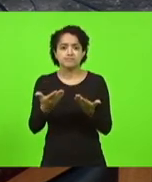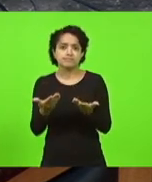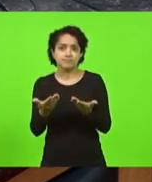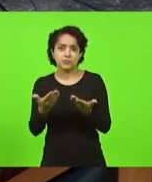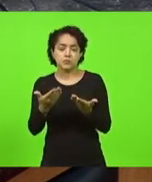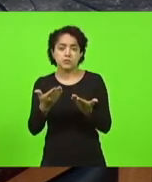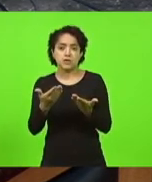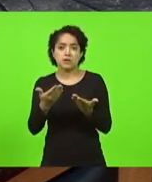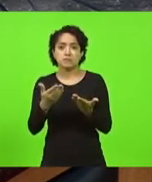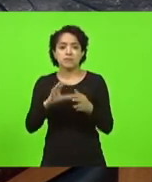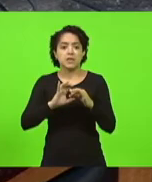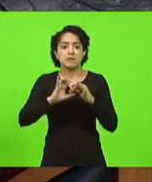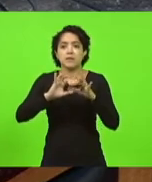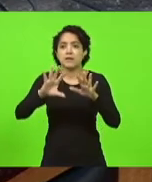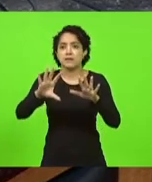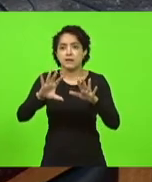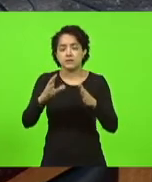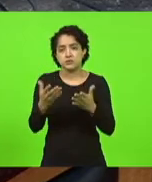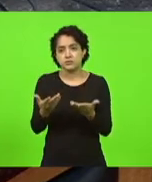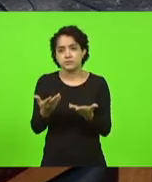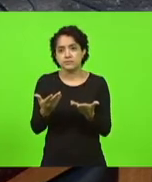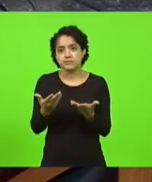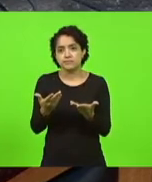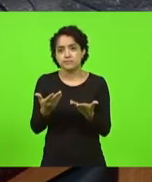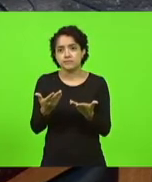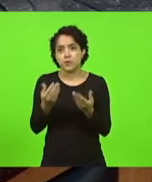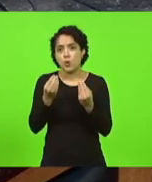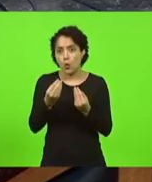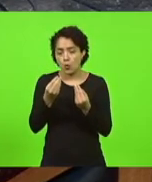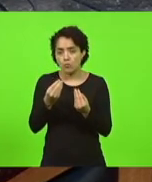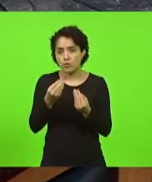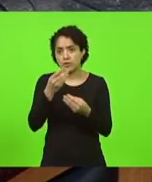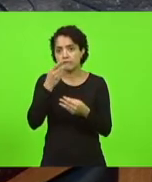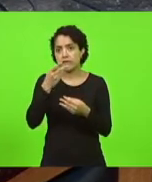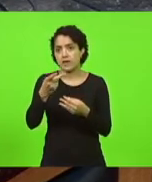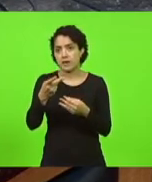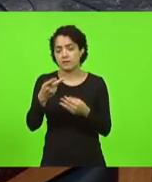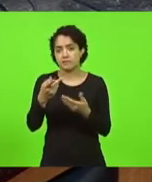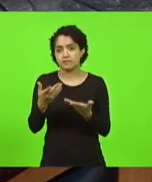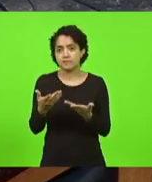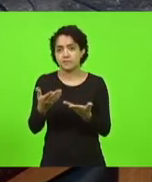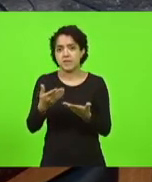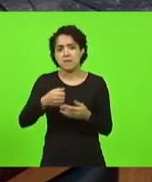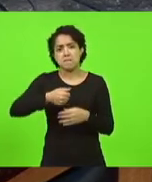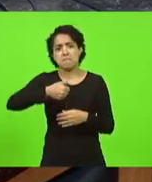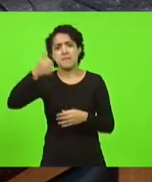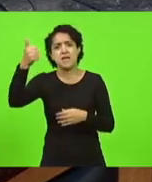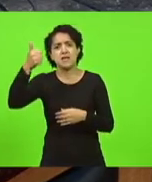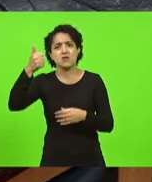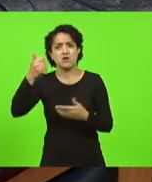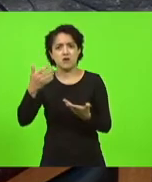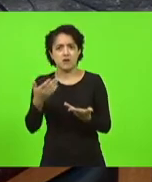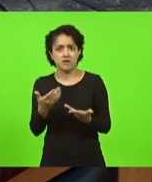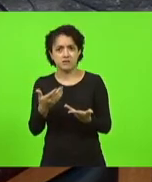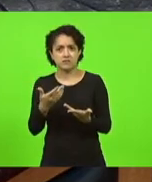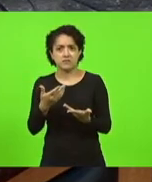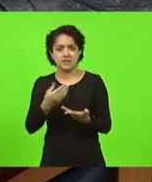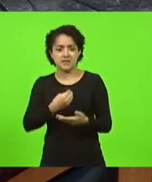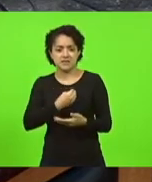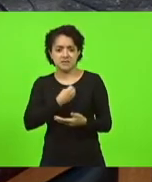inadmissível o povo brasileiro escutar uma coisa dessa. É preferível perder a vida do que a liberdade.